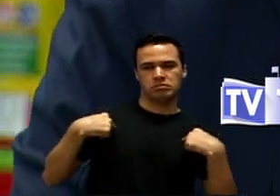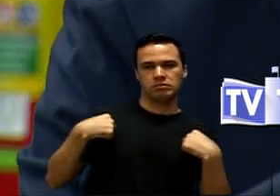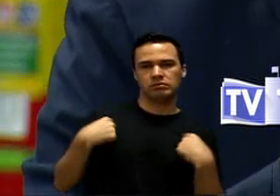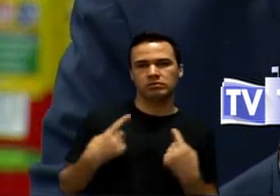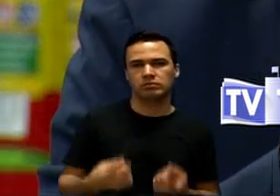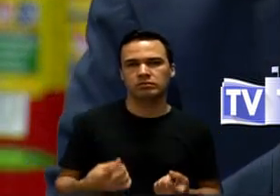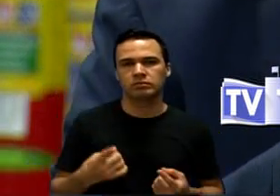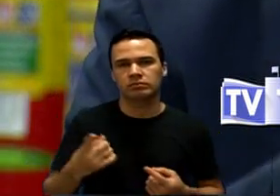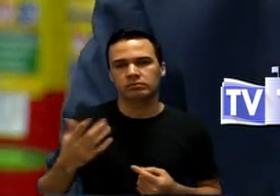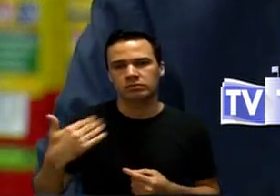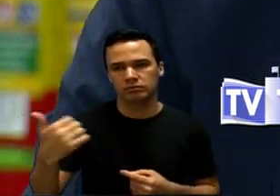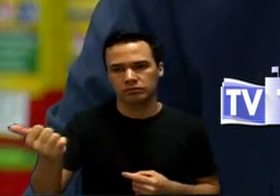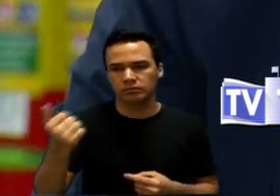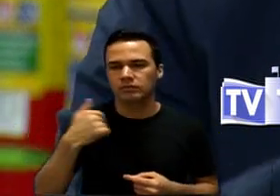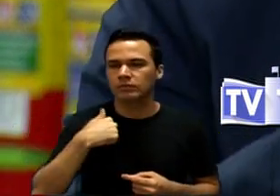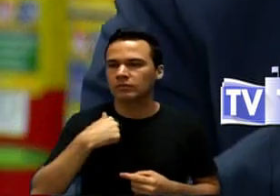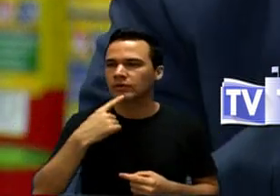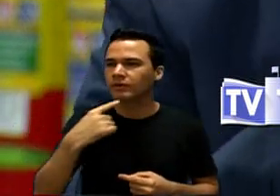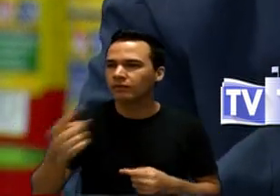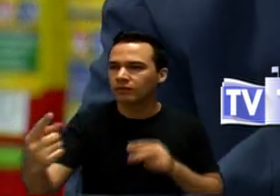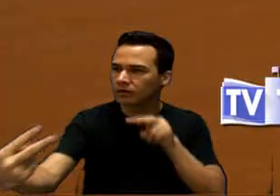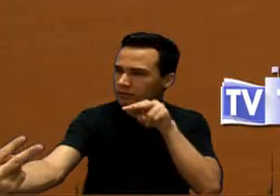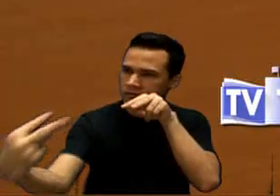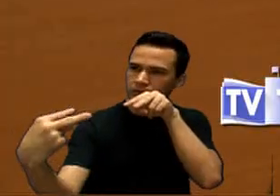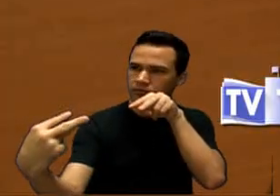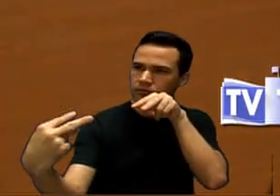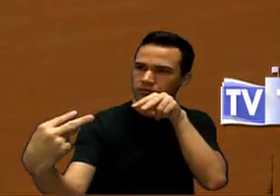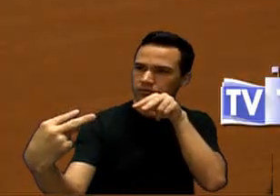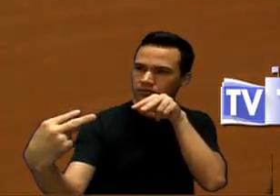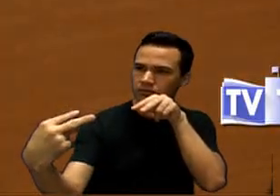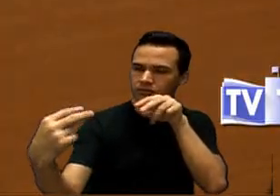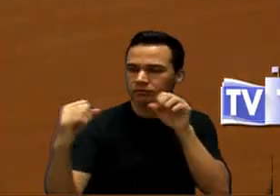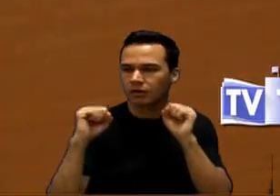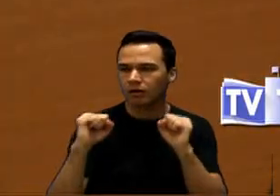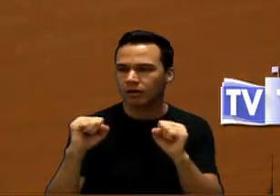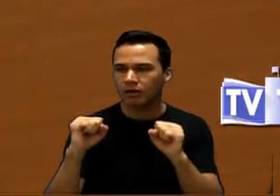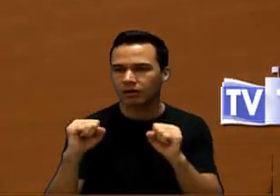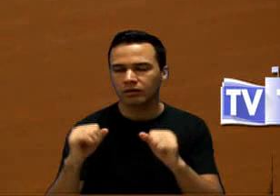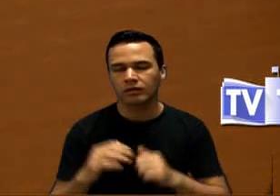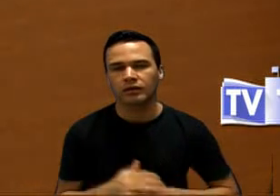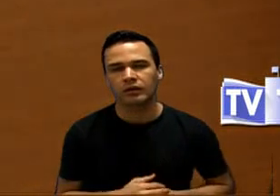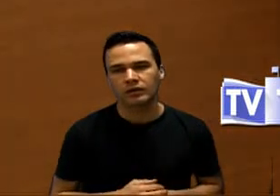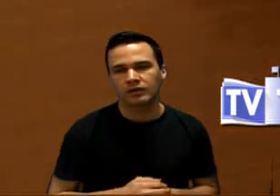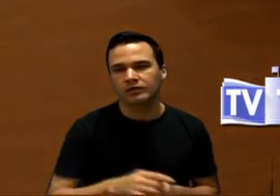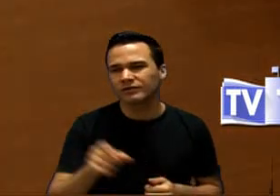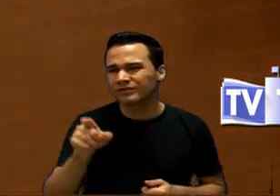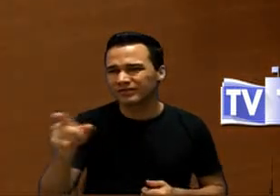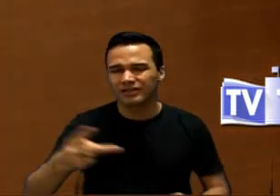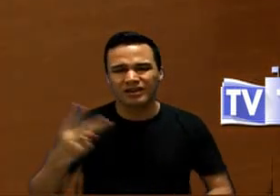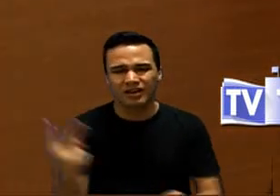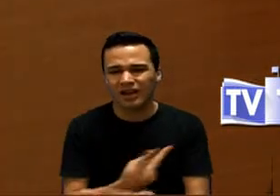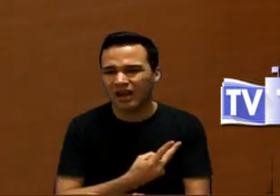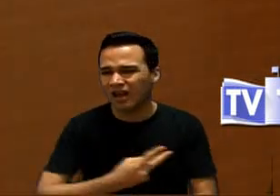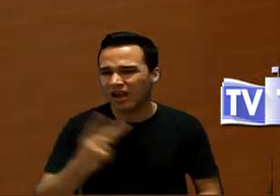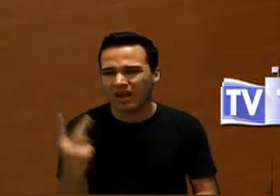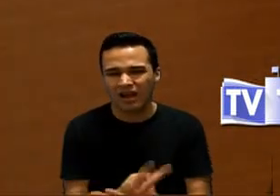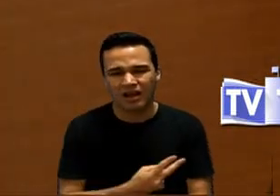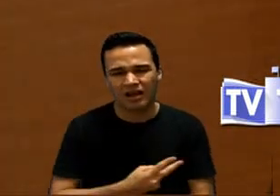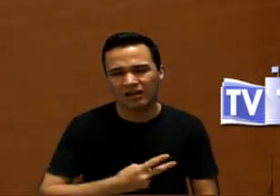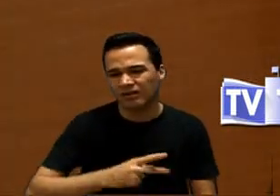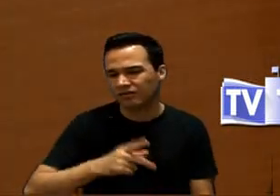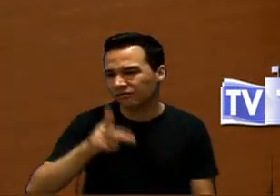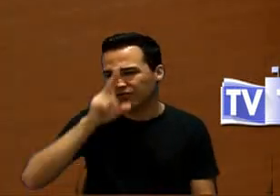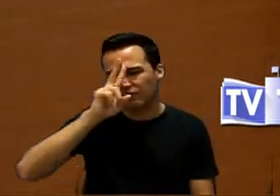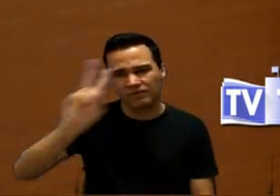mas eu fui chamado aqui... Mas posso falar olhando nos seus olhos, posso falar. Senhor, eu fui... É muita falta de criatividade,